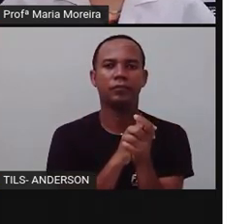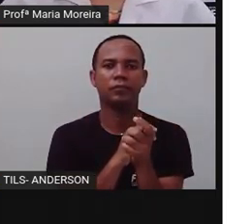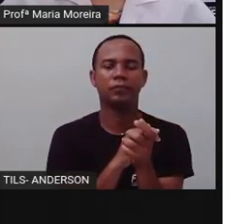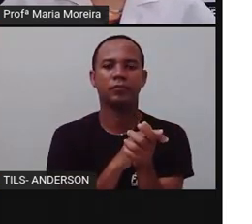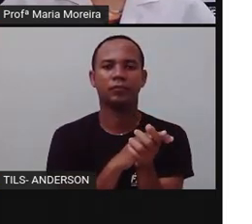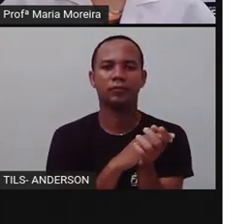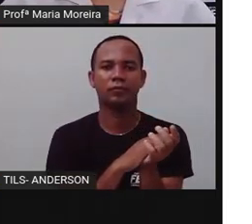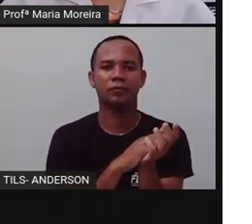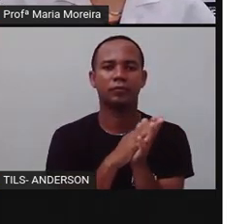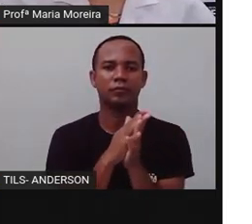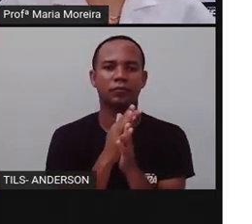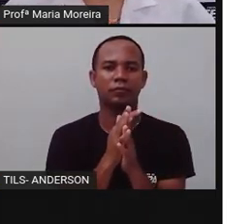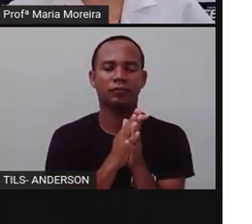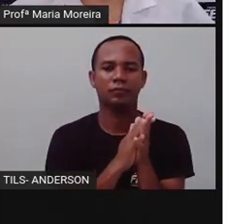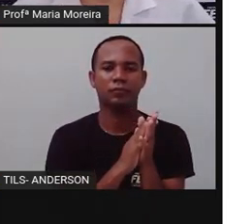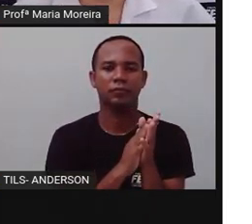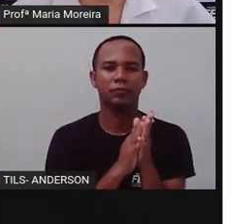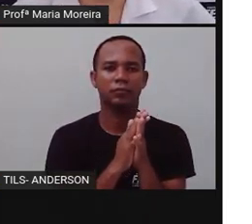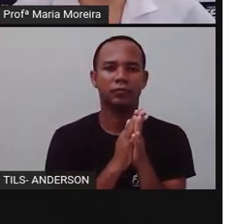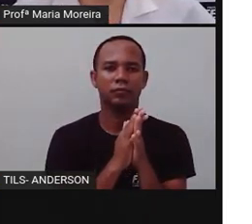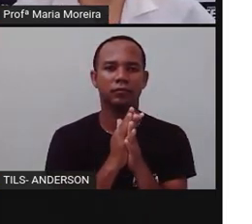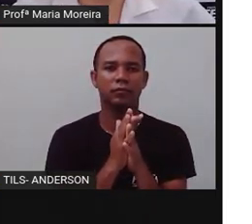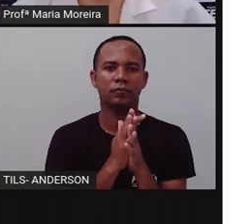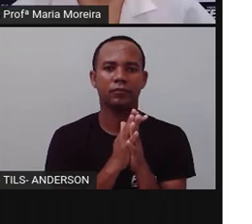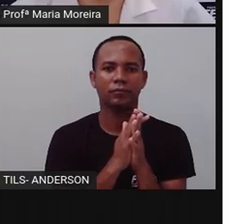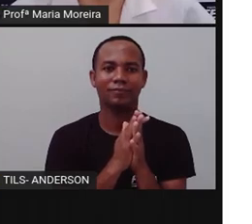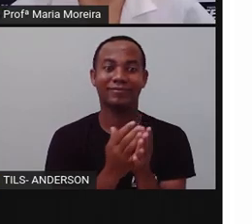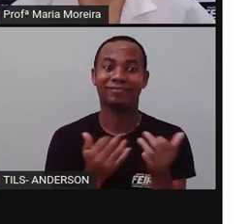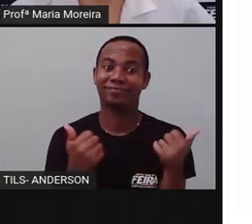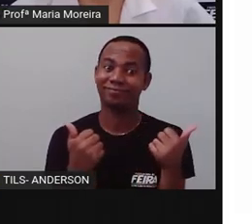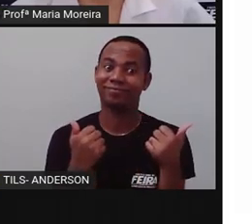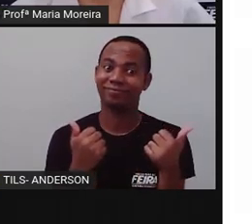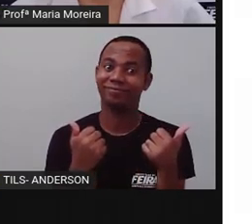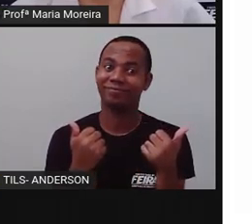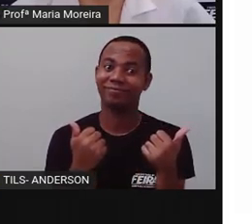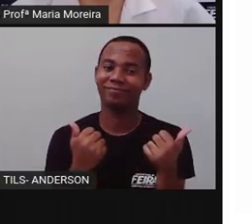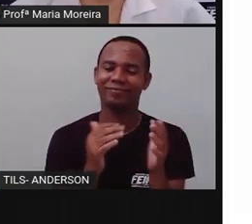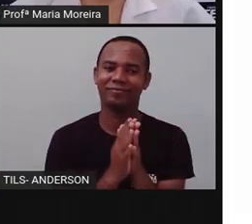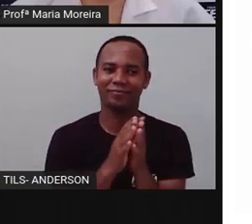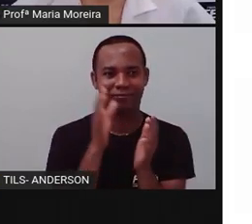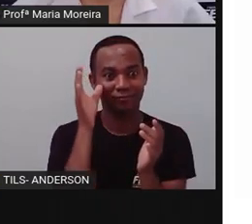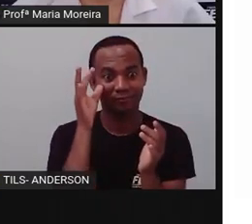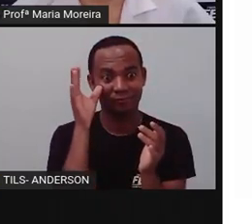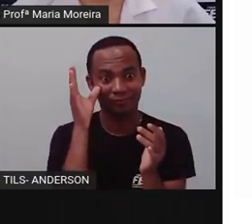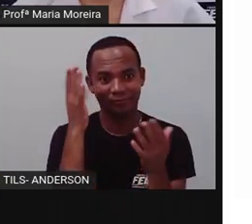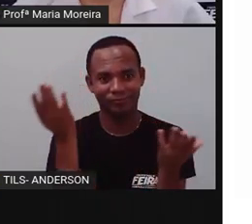o crocodilo. É isso? Vamos lá. Tá animado, Anderson? Curioso?